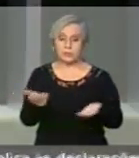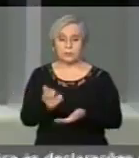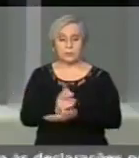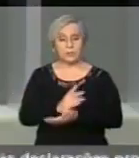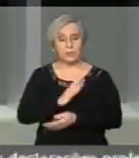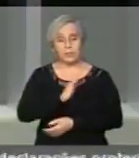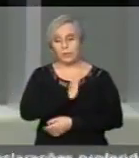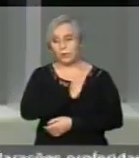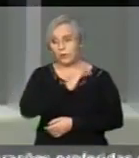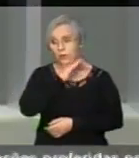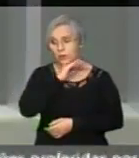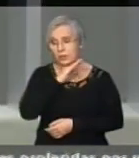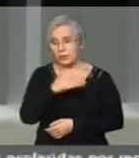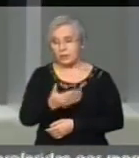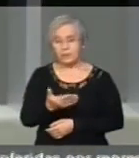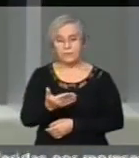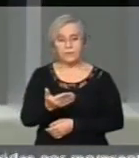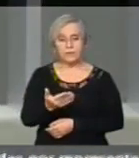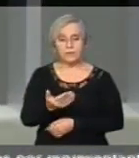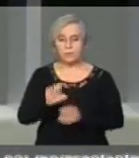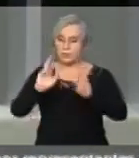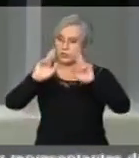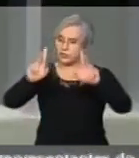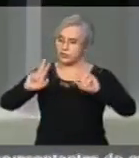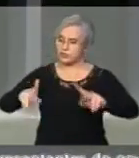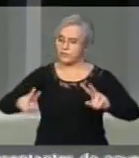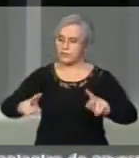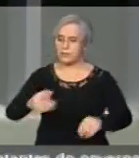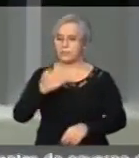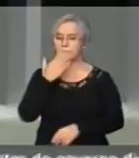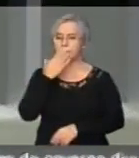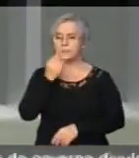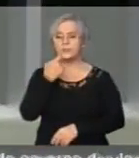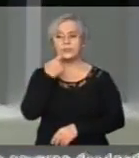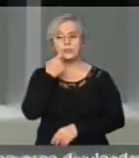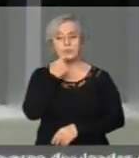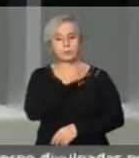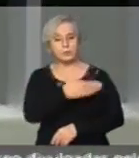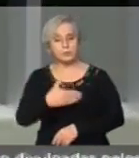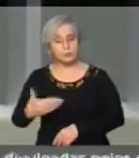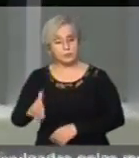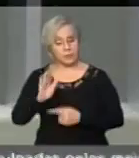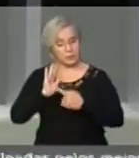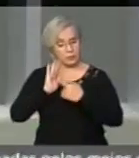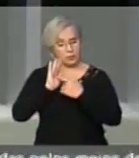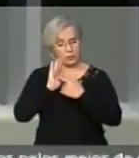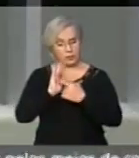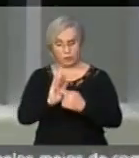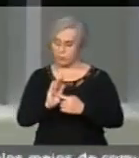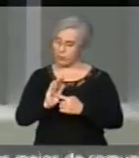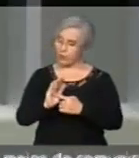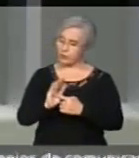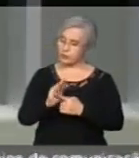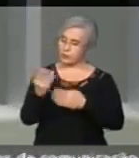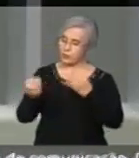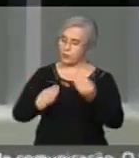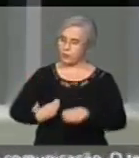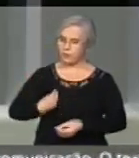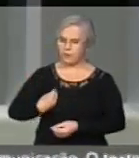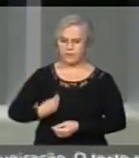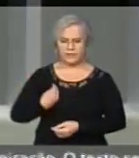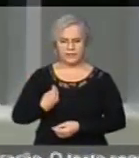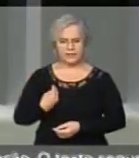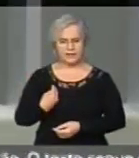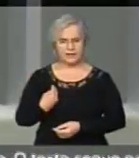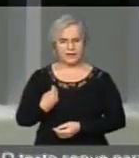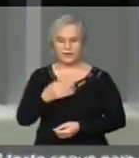devastadores para as diferentes espécies, que dão uma lição de vida, aliás, para nós. A piracema